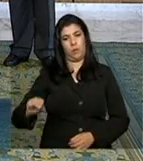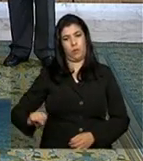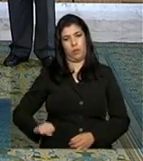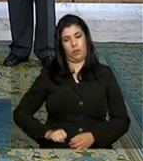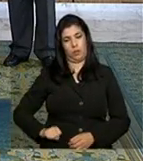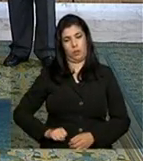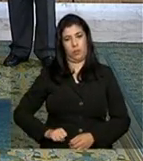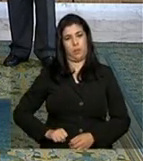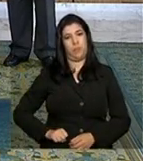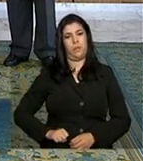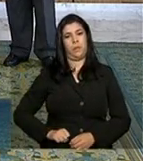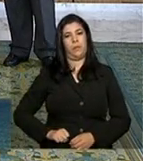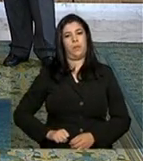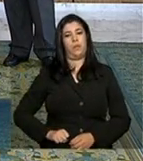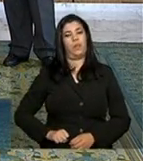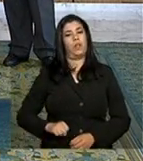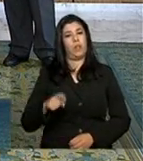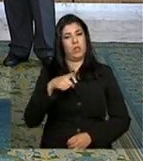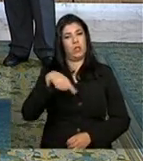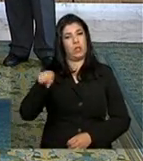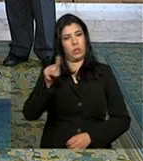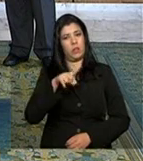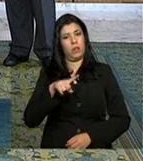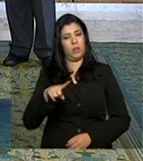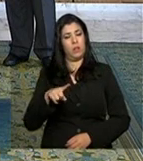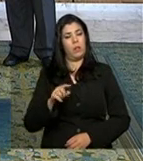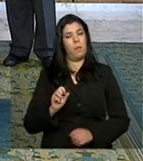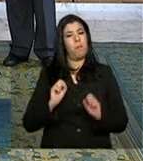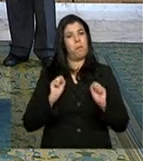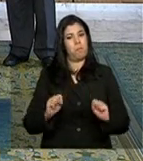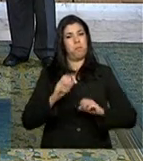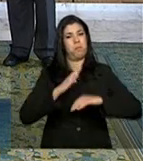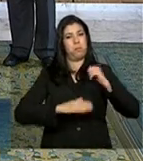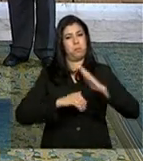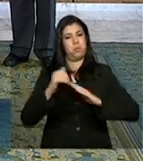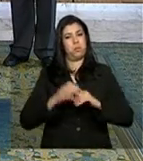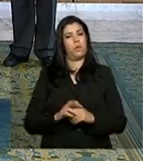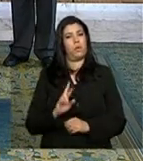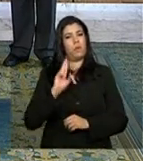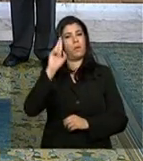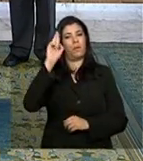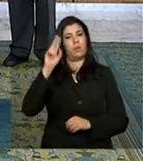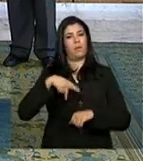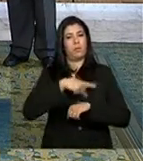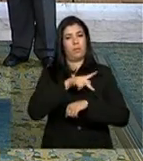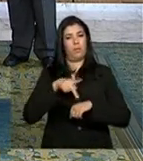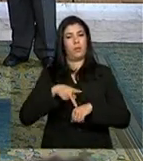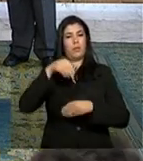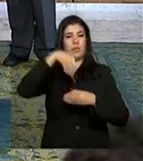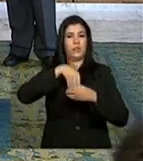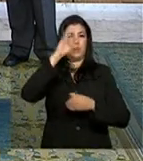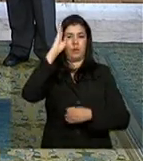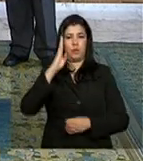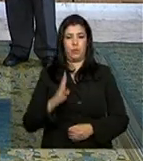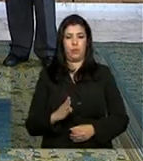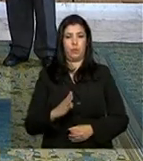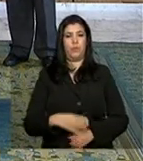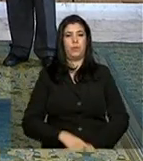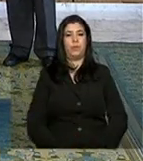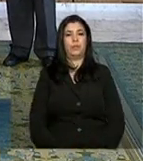embaixadores para que eles possam atuar a representar os seus países aqui no Brasil.